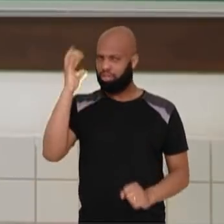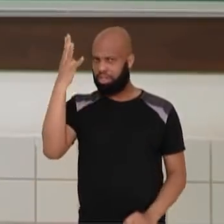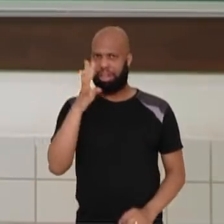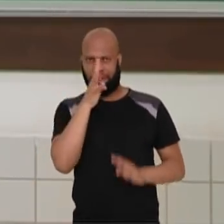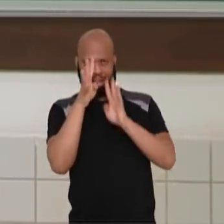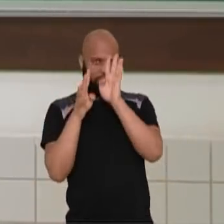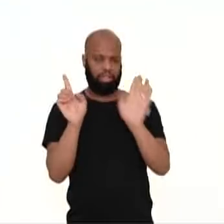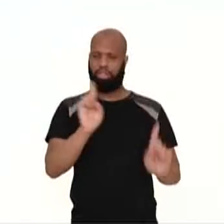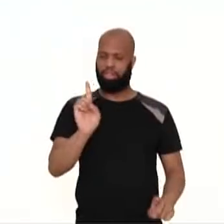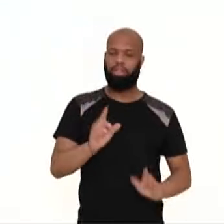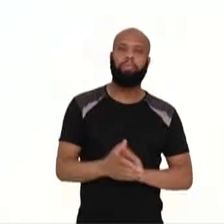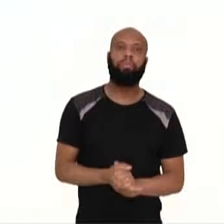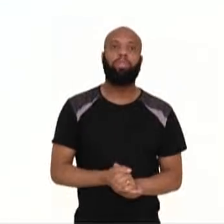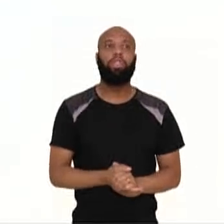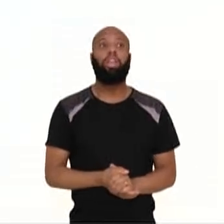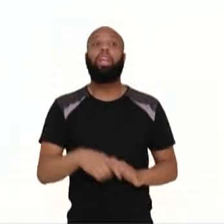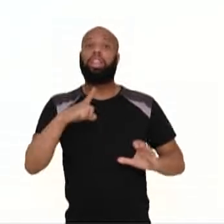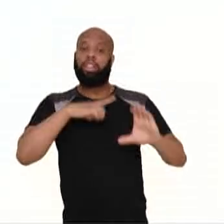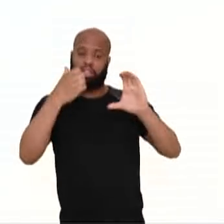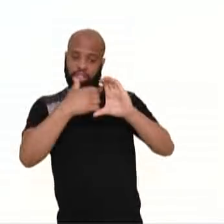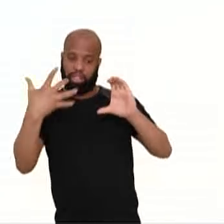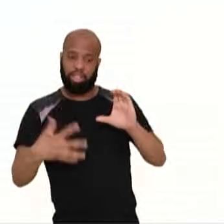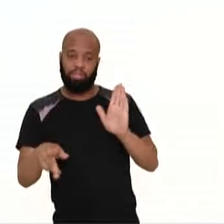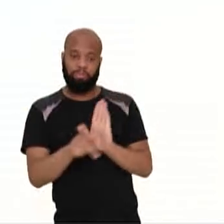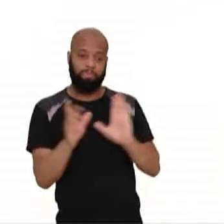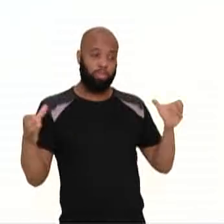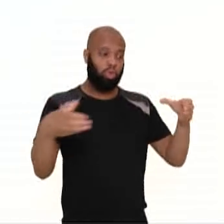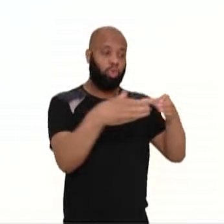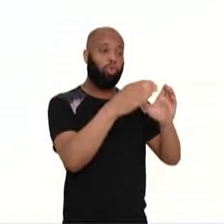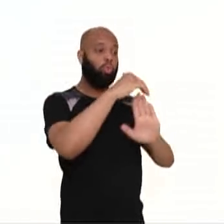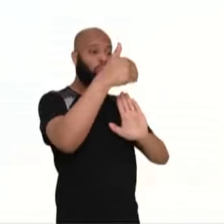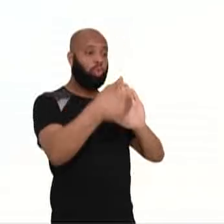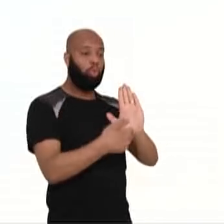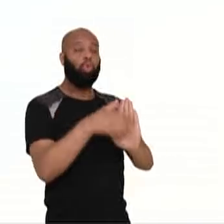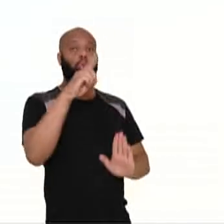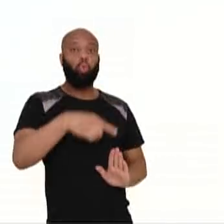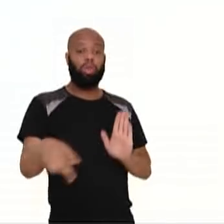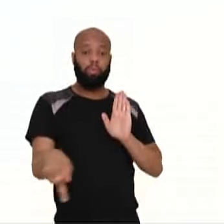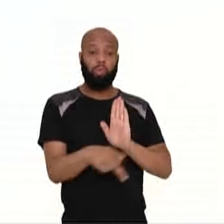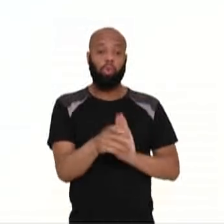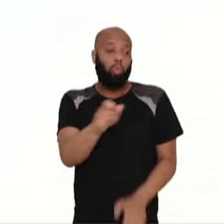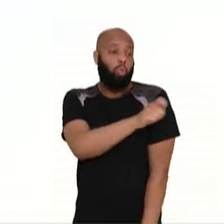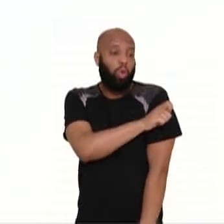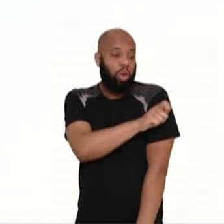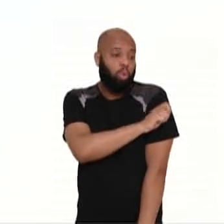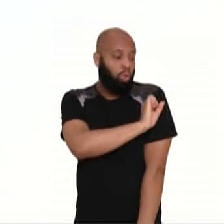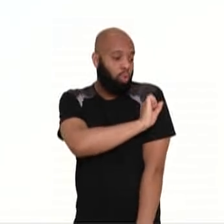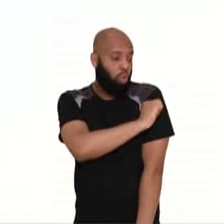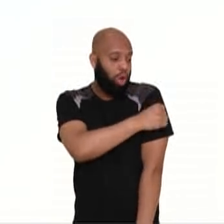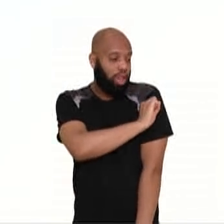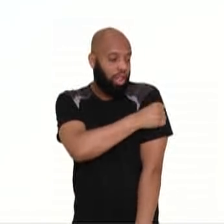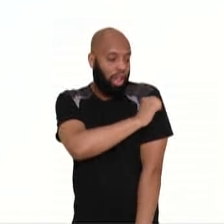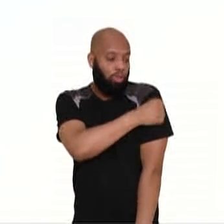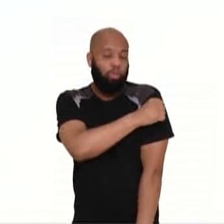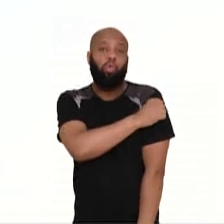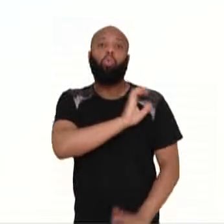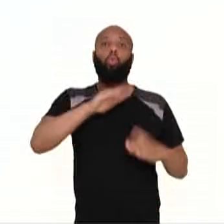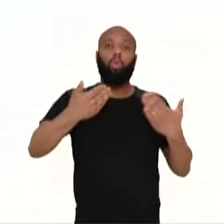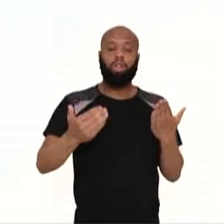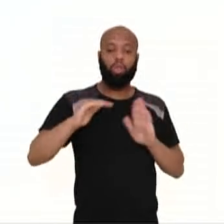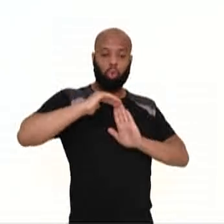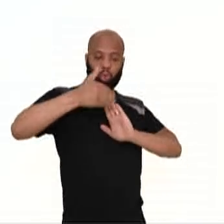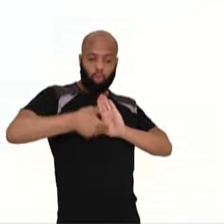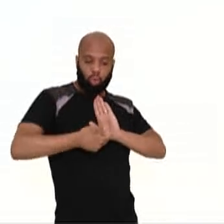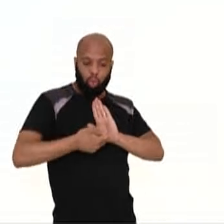Pode. Como a característica da população é ser aluno do 8º ano, toda a população